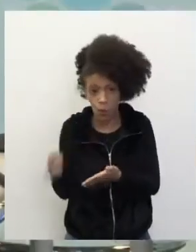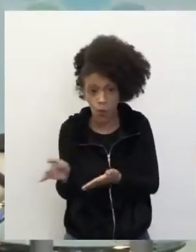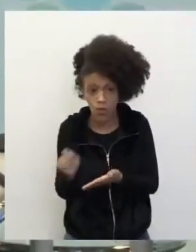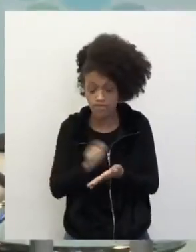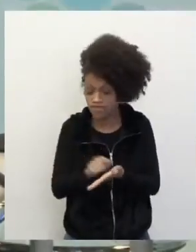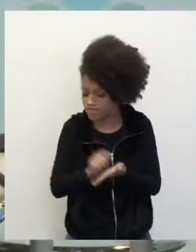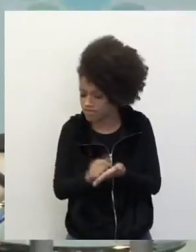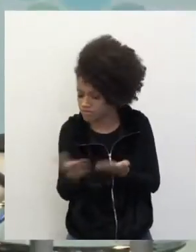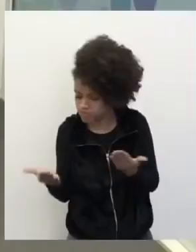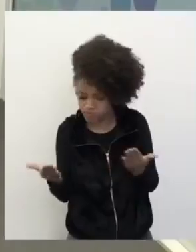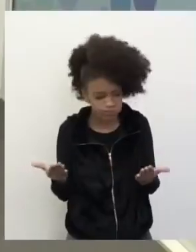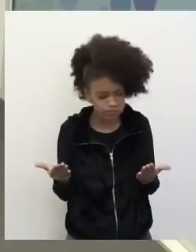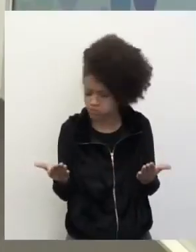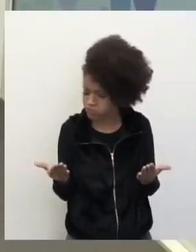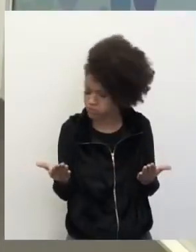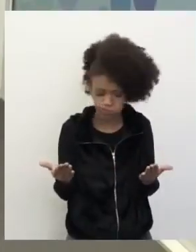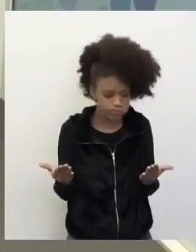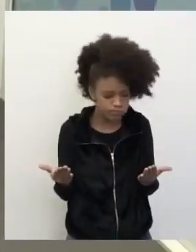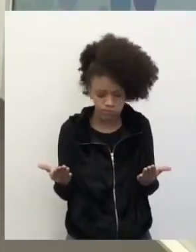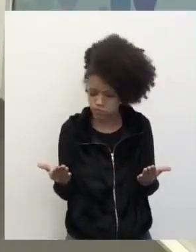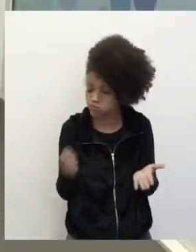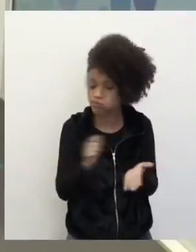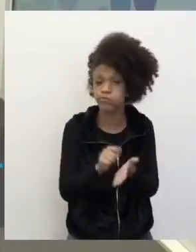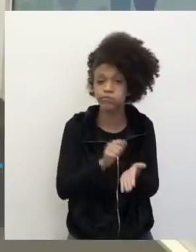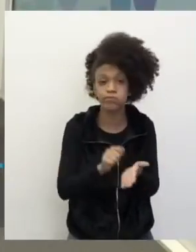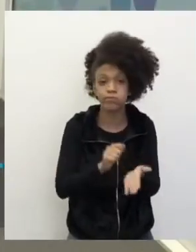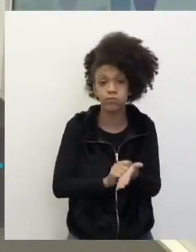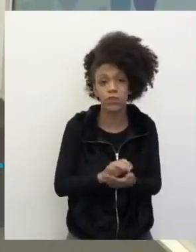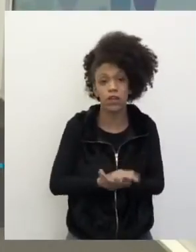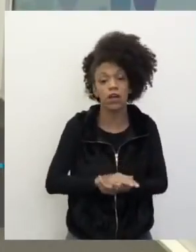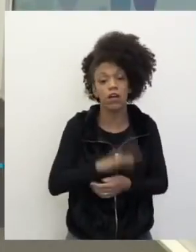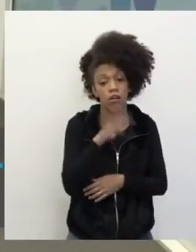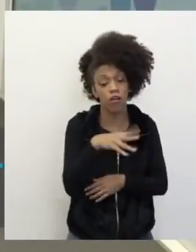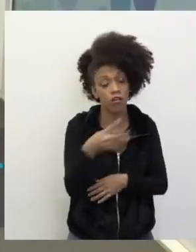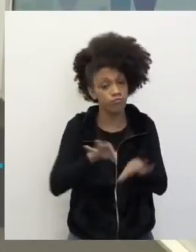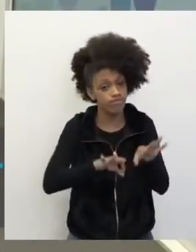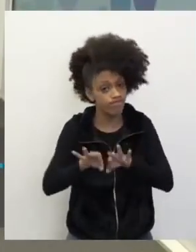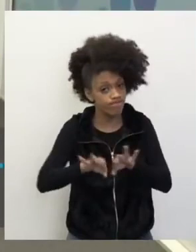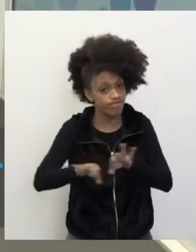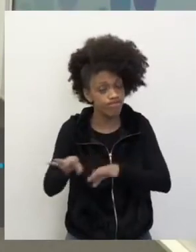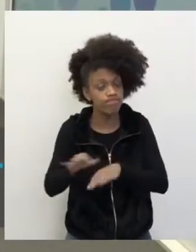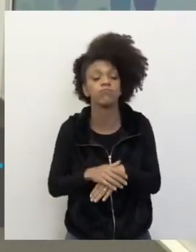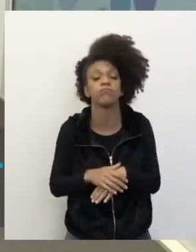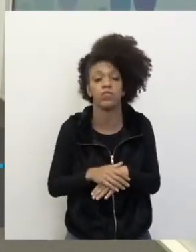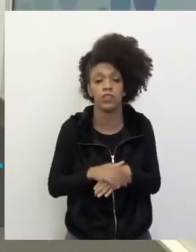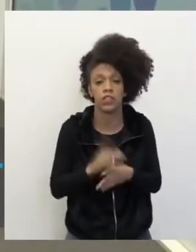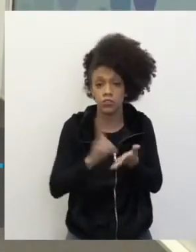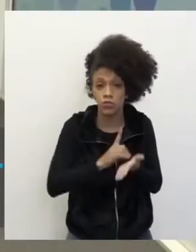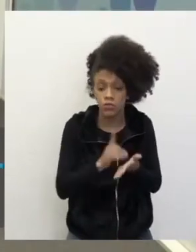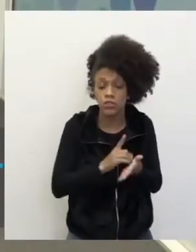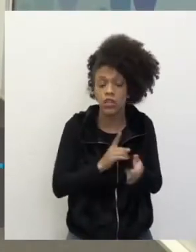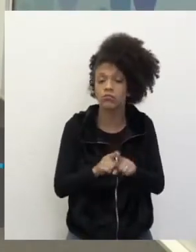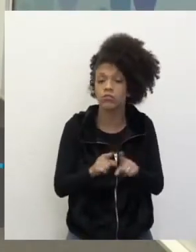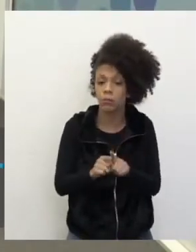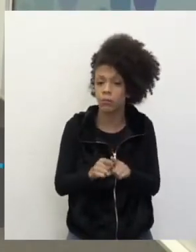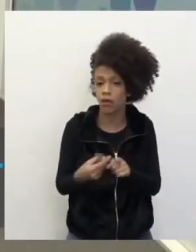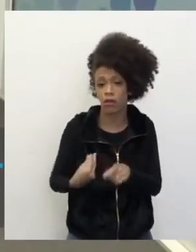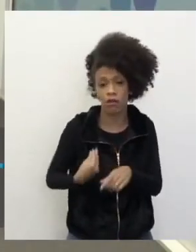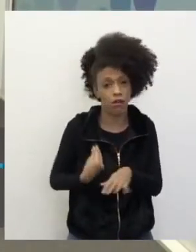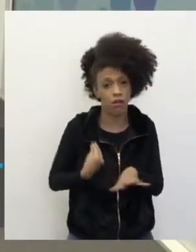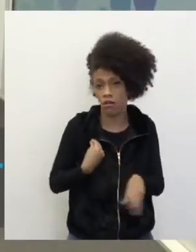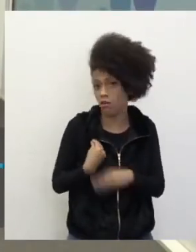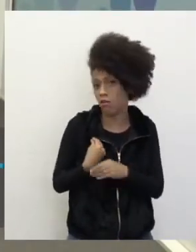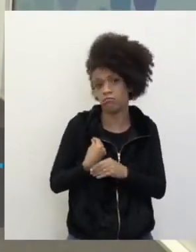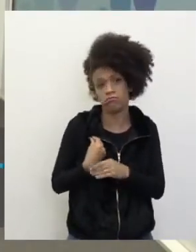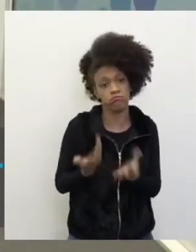em mãos. Dicionários, tabelas de coordenações, isso aí faz parte da vida de quem trabalha com texto. Não é